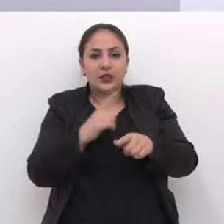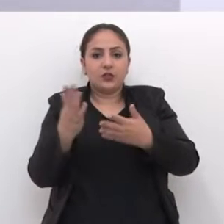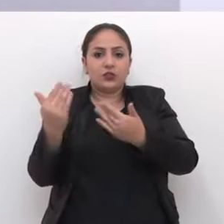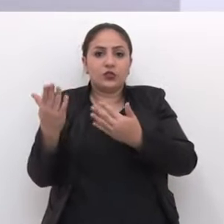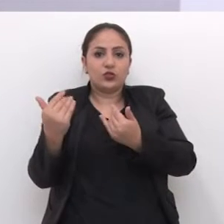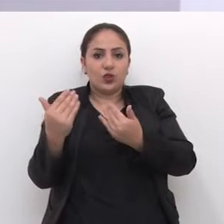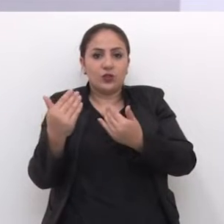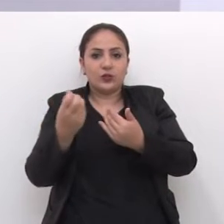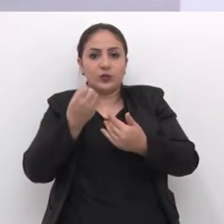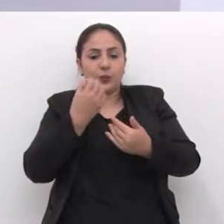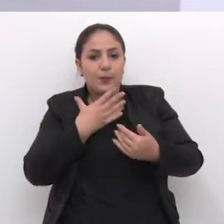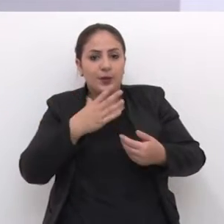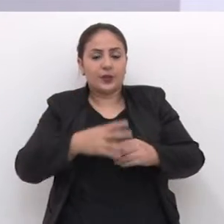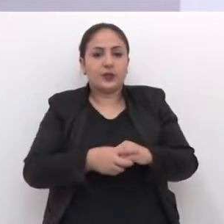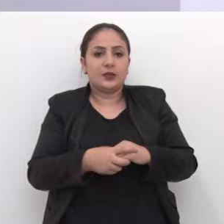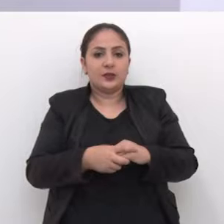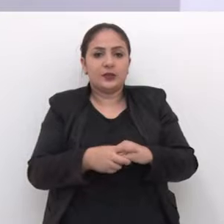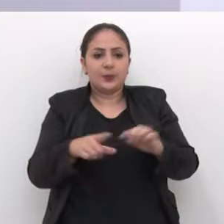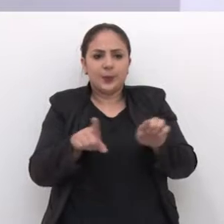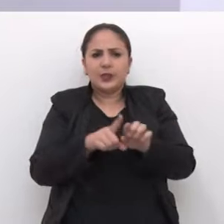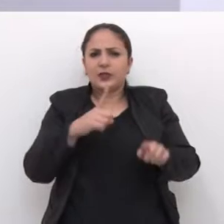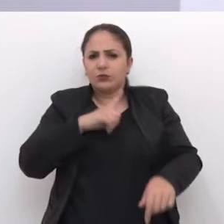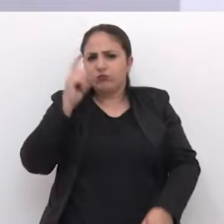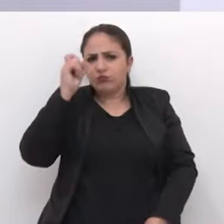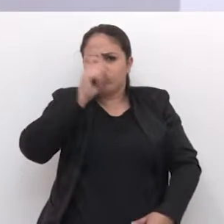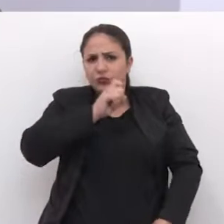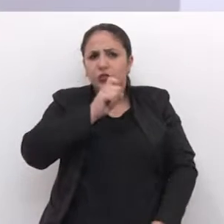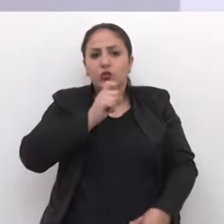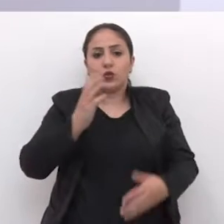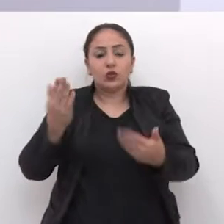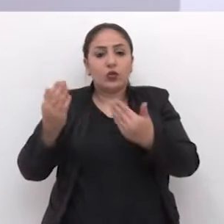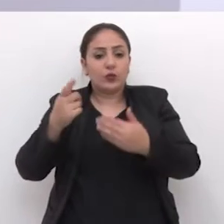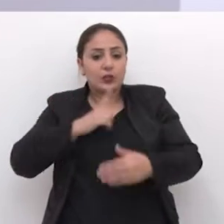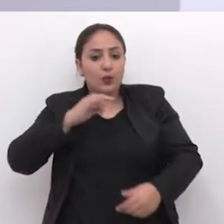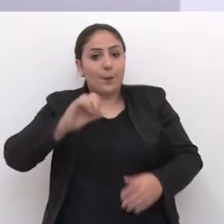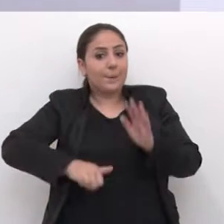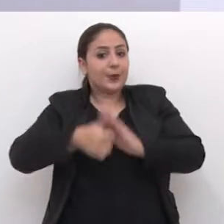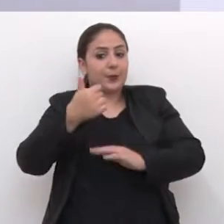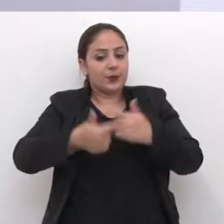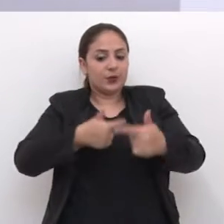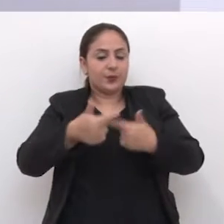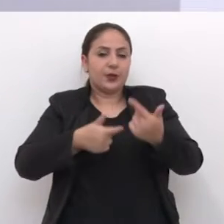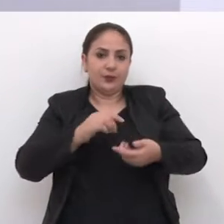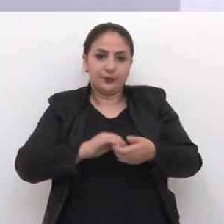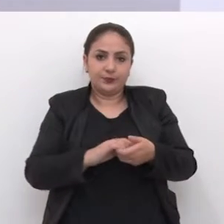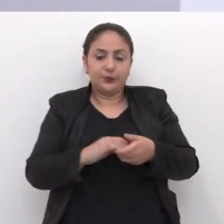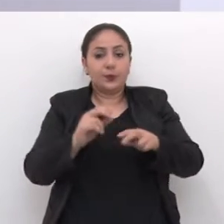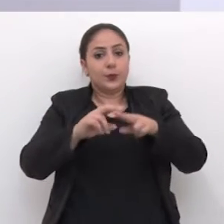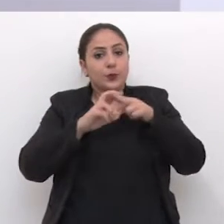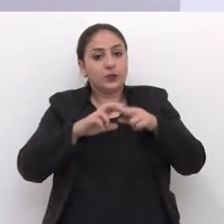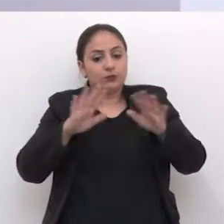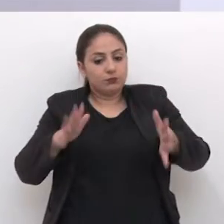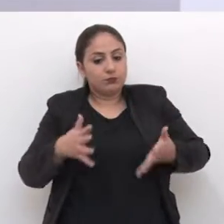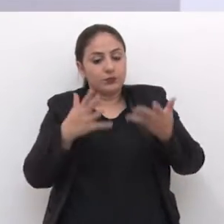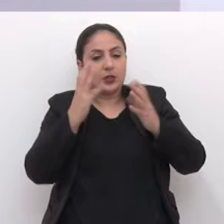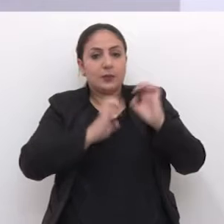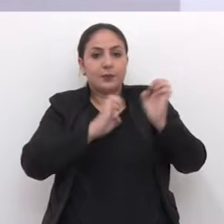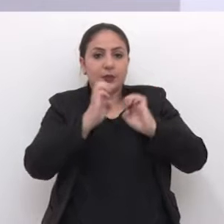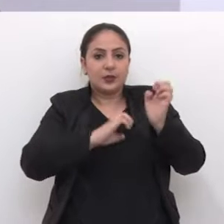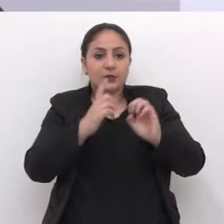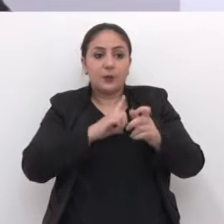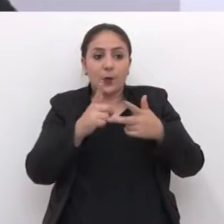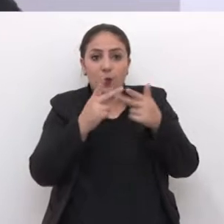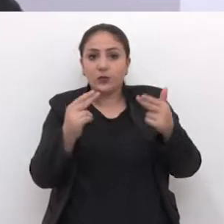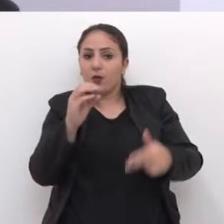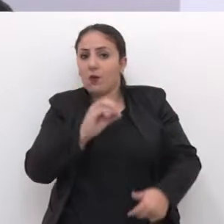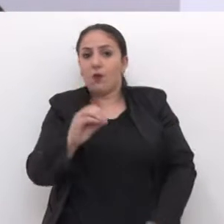estar sendo um jovem do bem, né? E hoje tem muita dificuldade para os jovens ter o primeiro emprego, né? E isso incentivaria